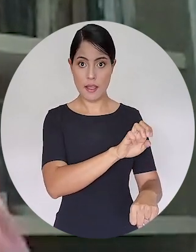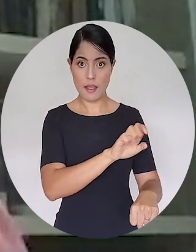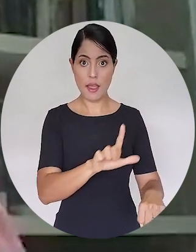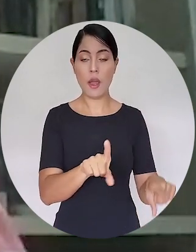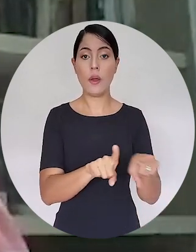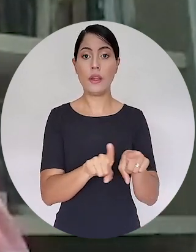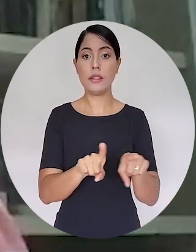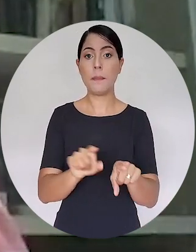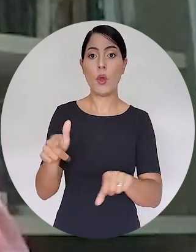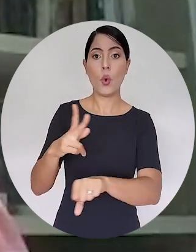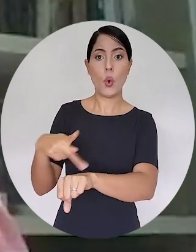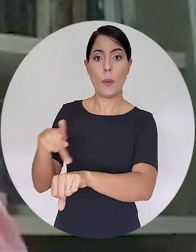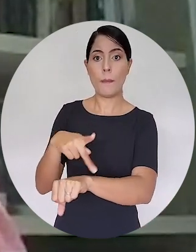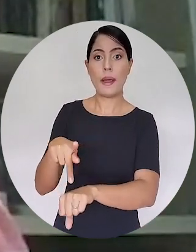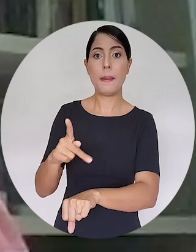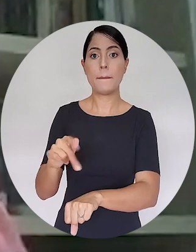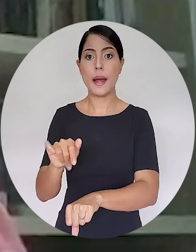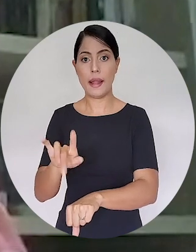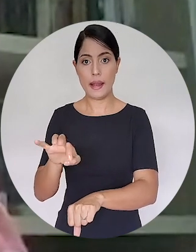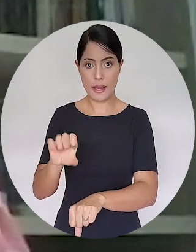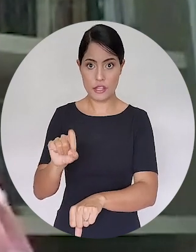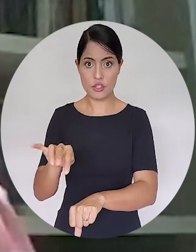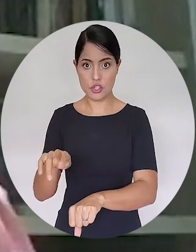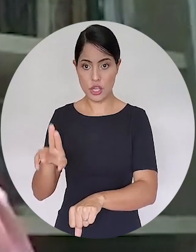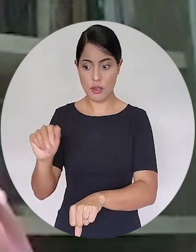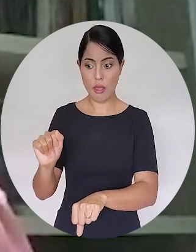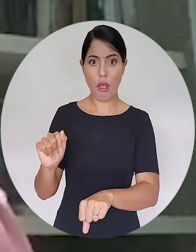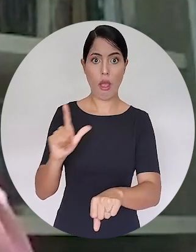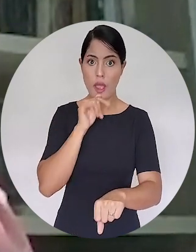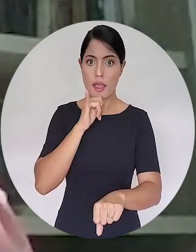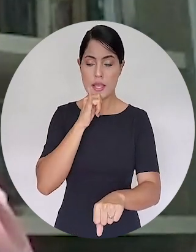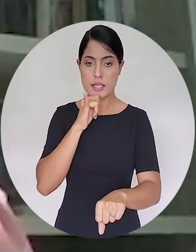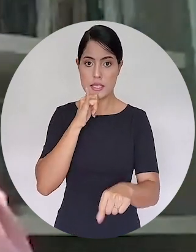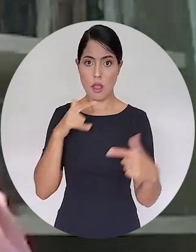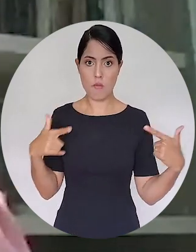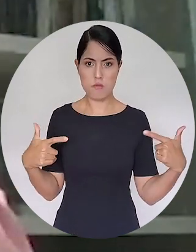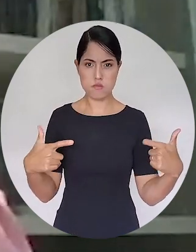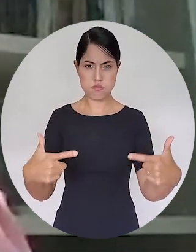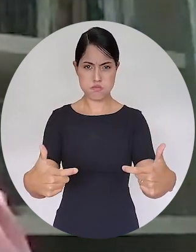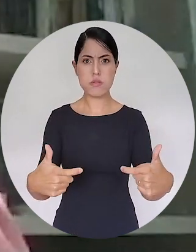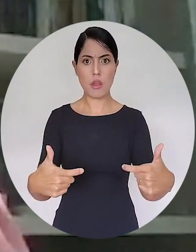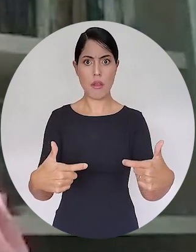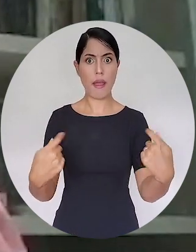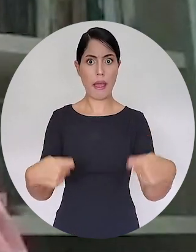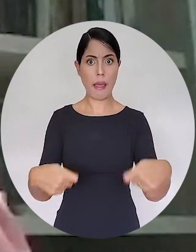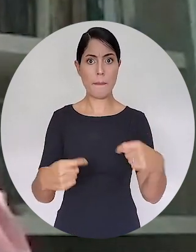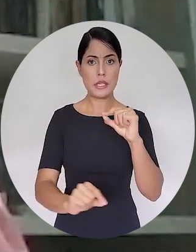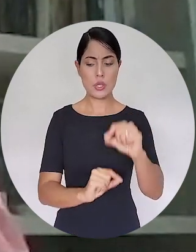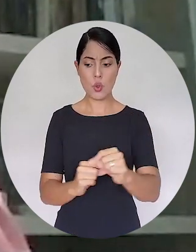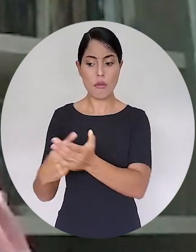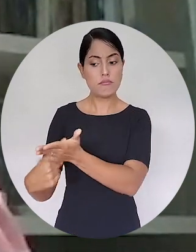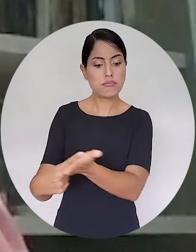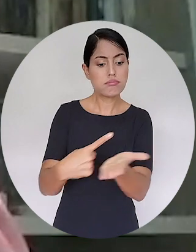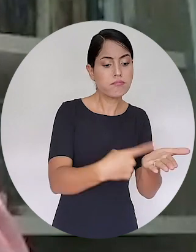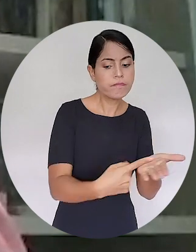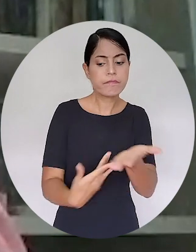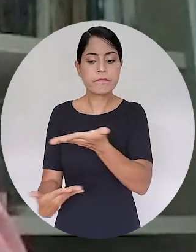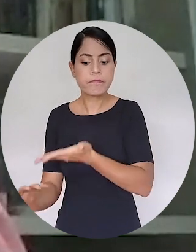tempos o líder de algum outro país se dispõe a ser o mediador